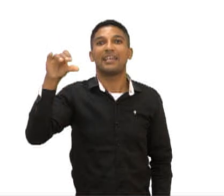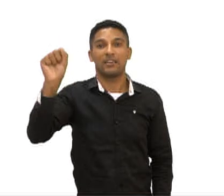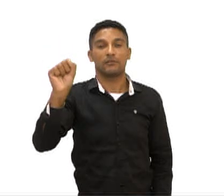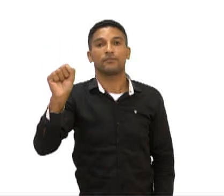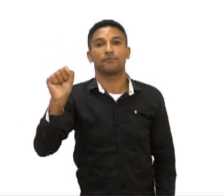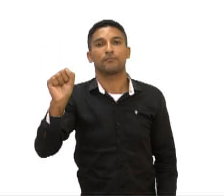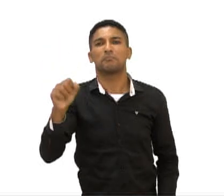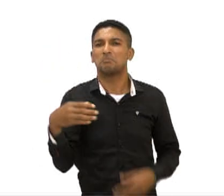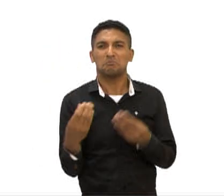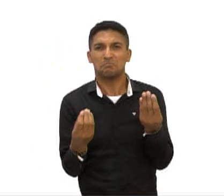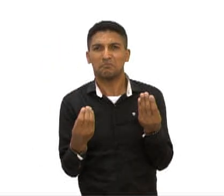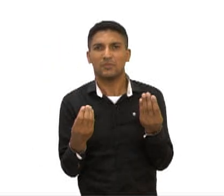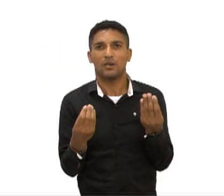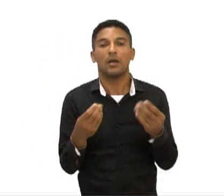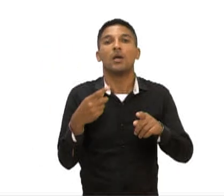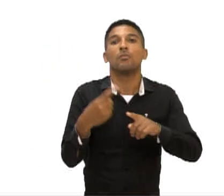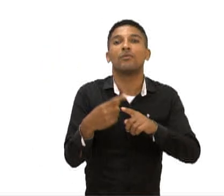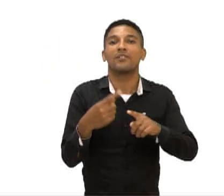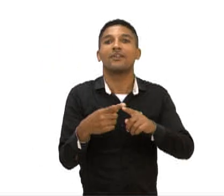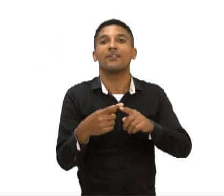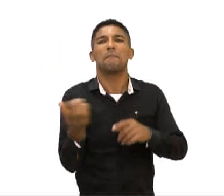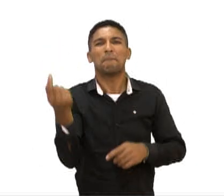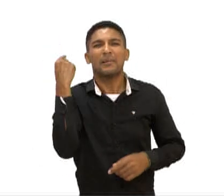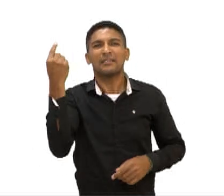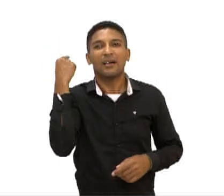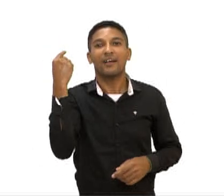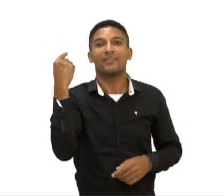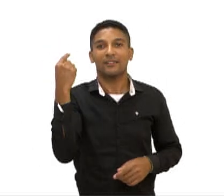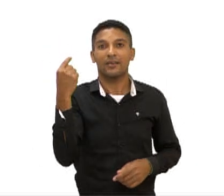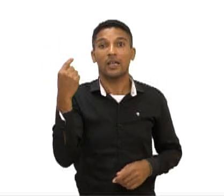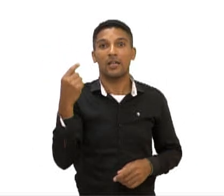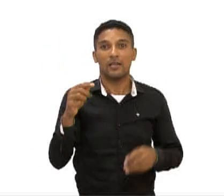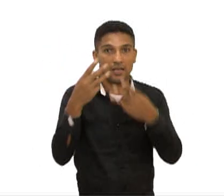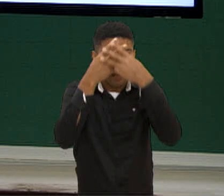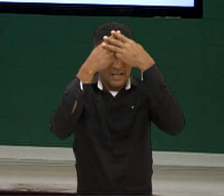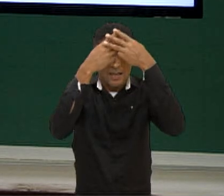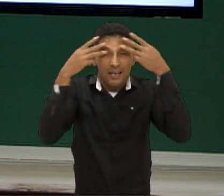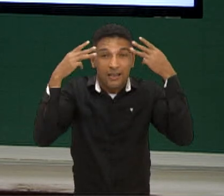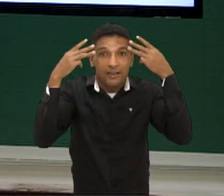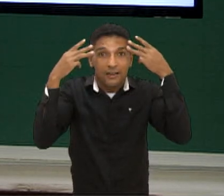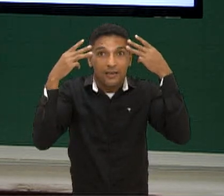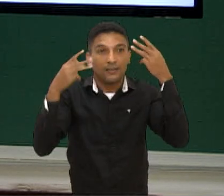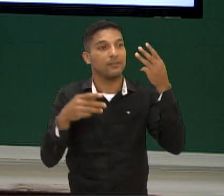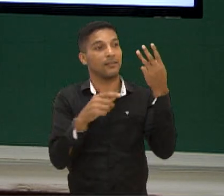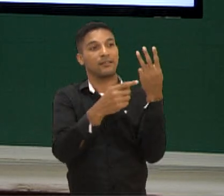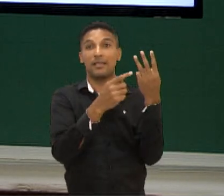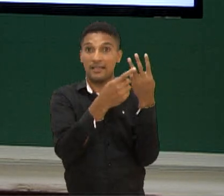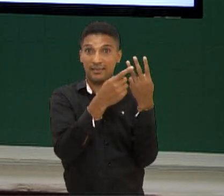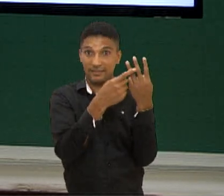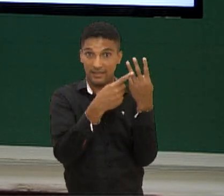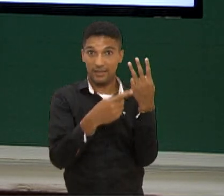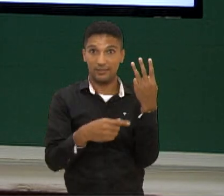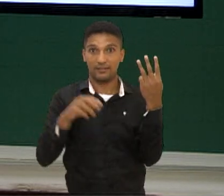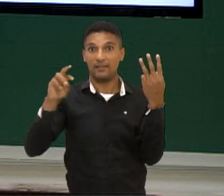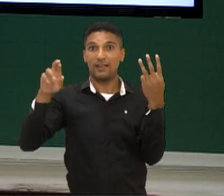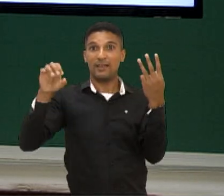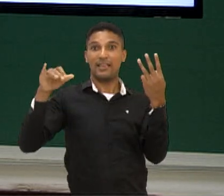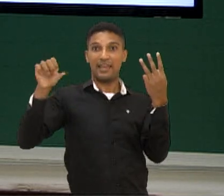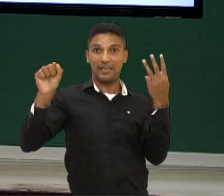magos levaram os presentes a Jesus Cristo recém-nascido. Então lá dentro da tradição cristã tem